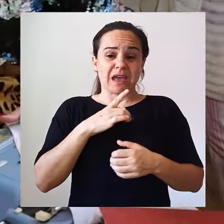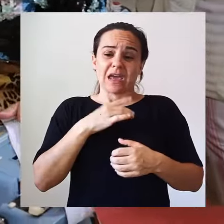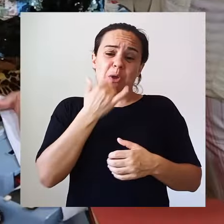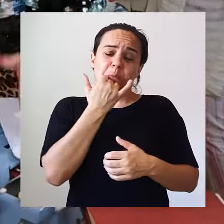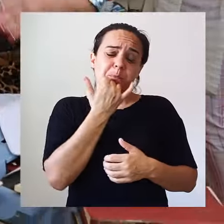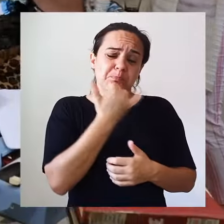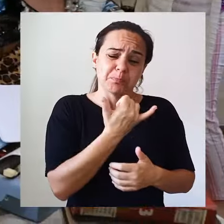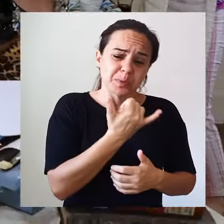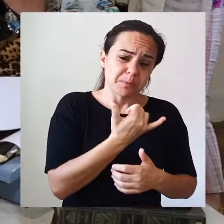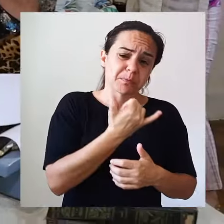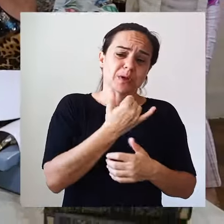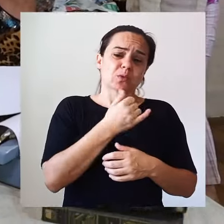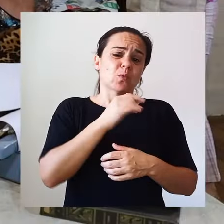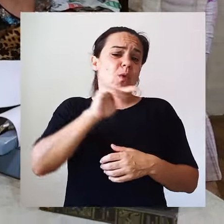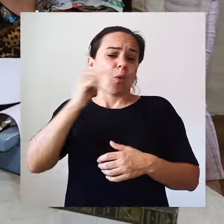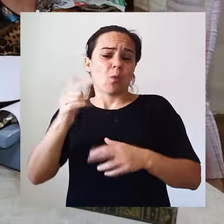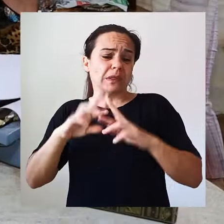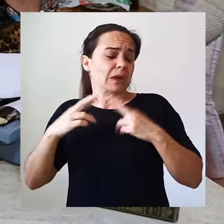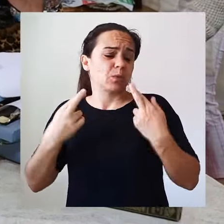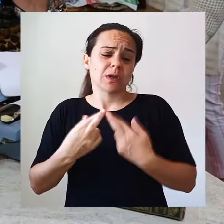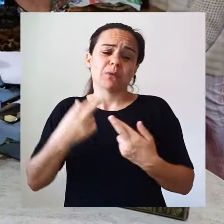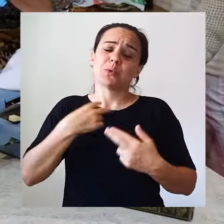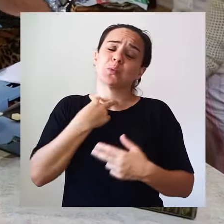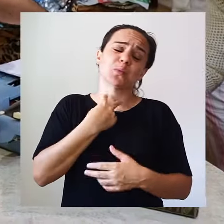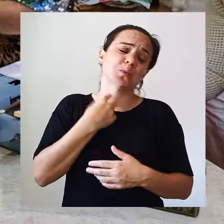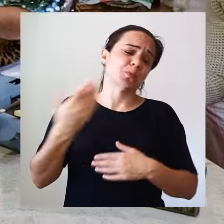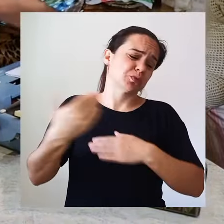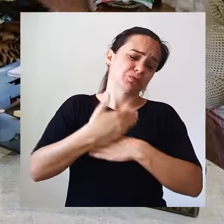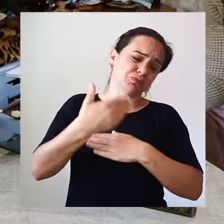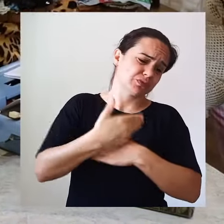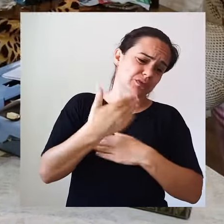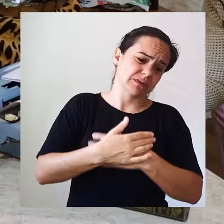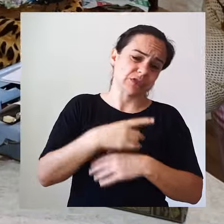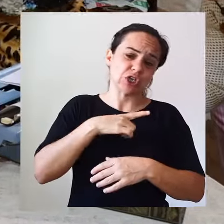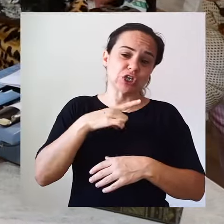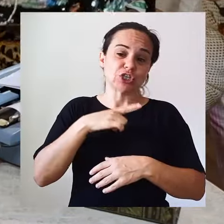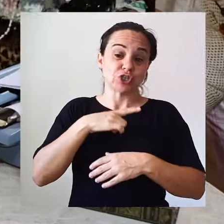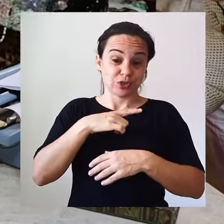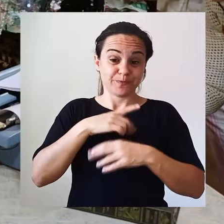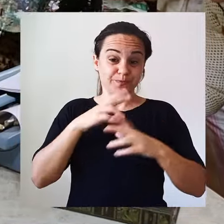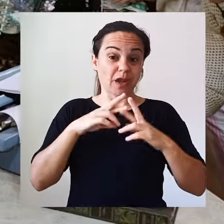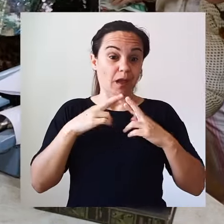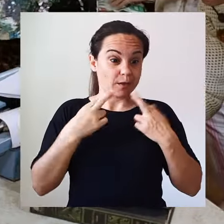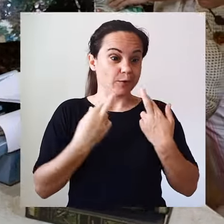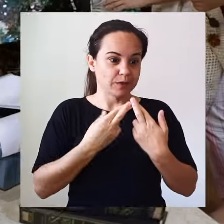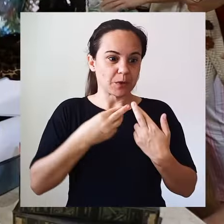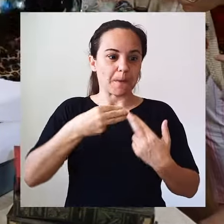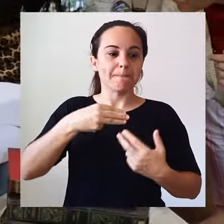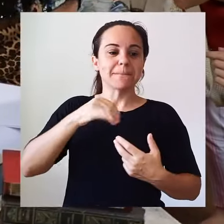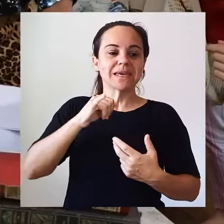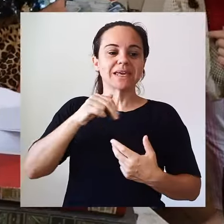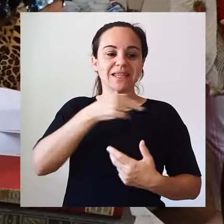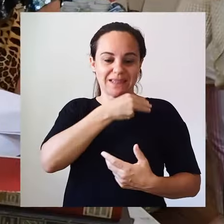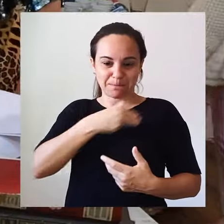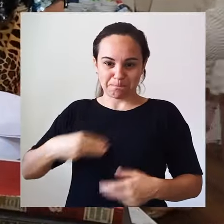não pude vir. Eu, da outra reunião que eu tinha, reunião, sabe do que, das ministras, que certas pessoas não puderam ir.